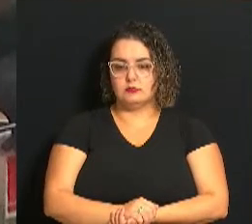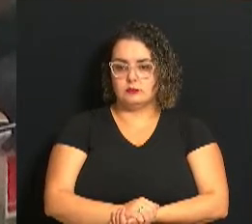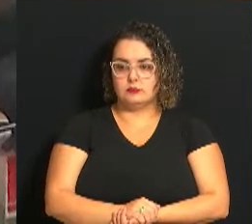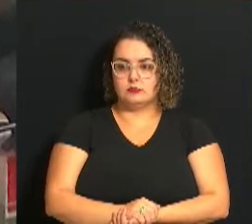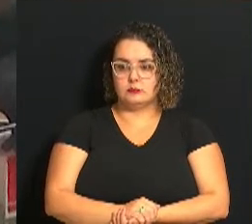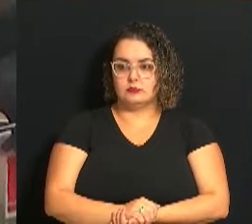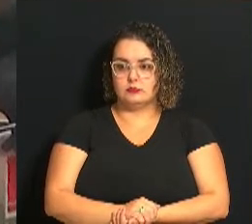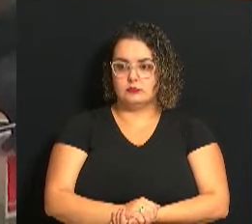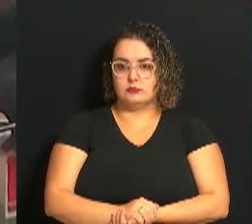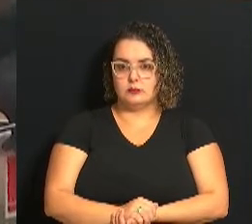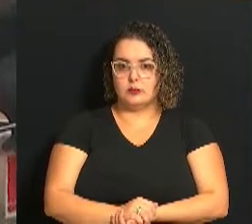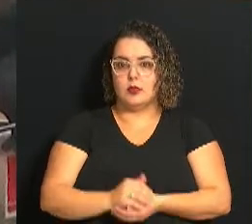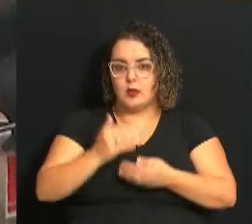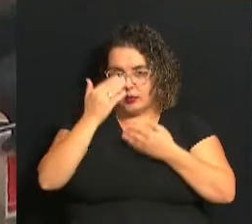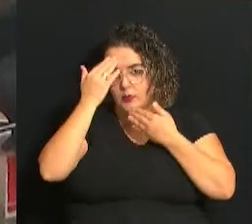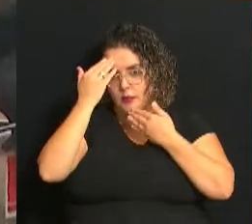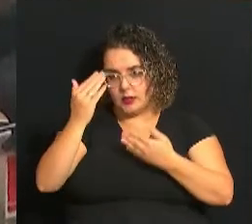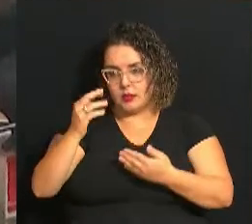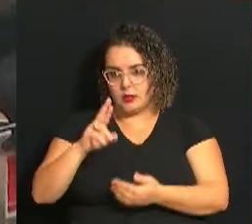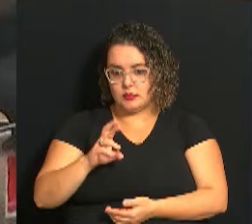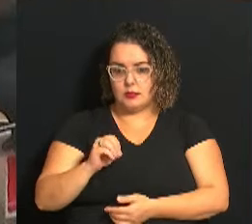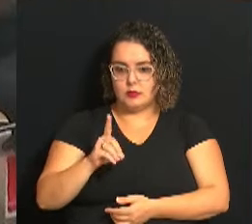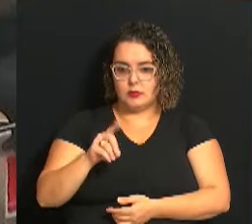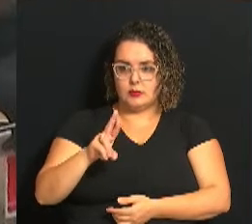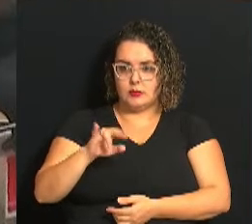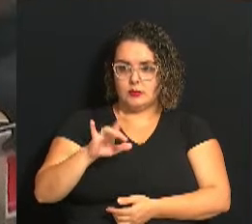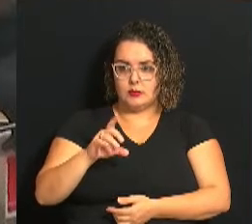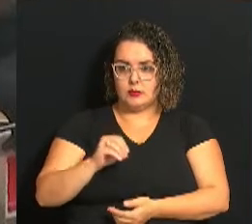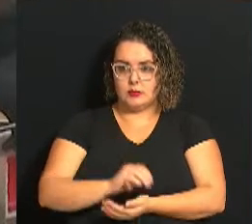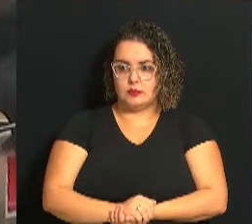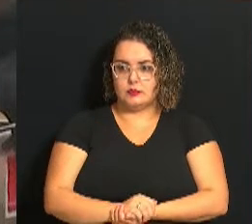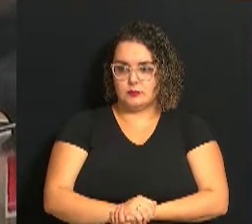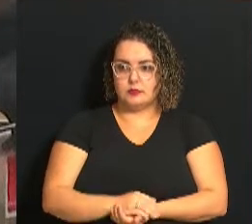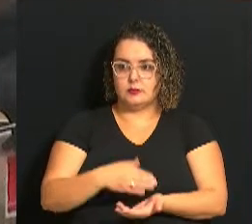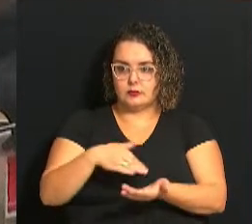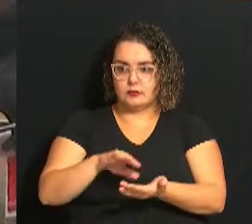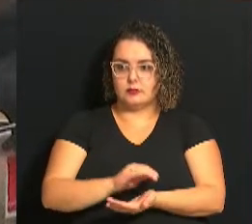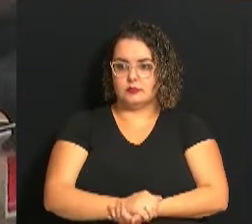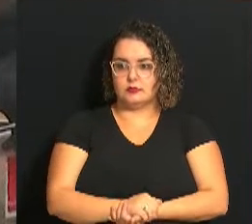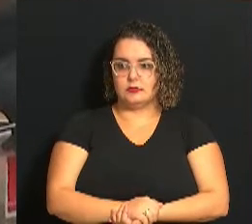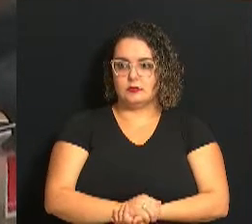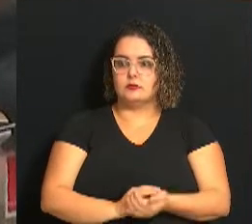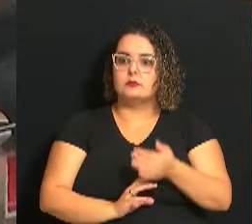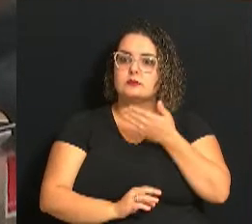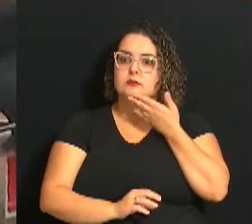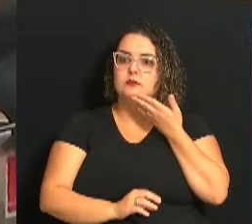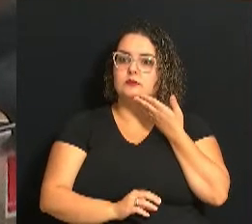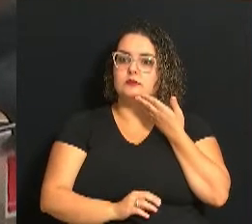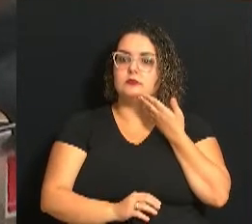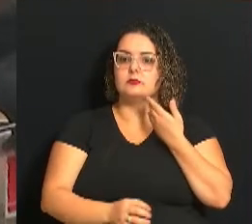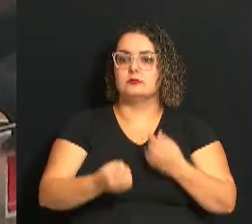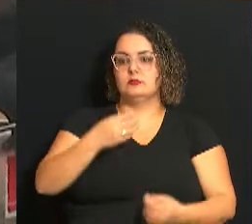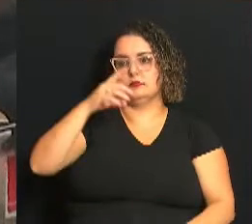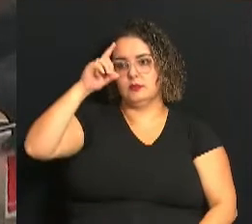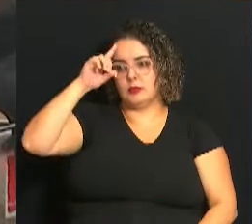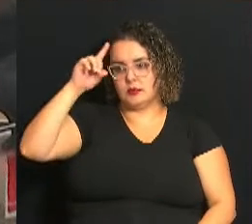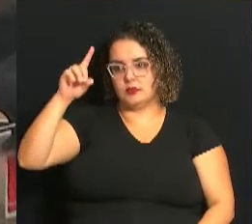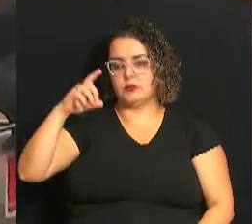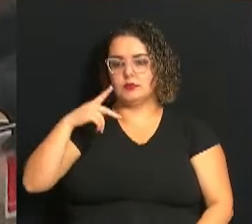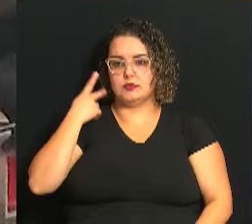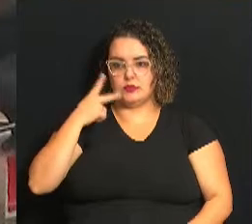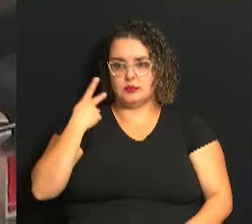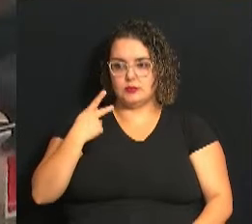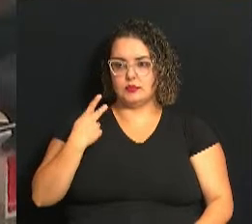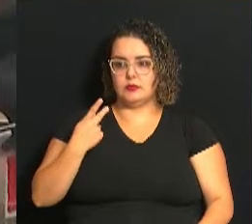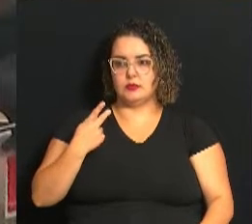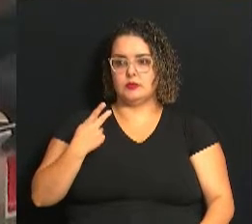Muito obrigado, Rodrigo. Por gentileza, secretária. Bom dia, vereador. Tá? Obrigada. Em seu nome,